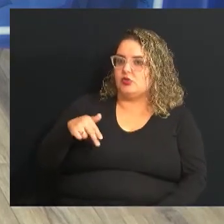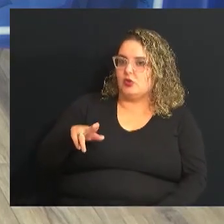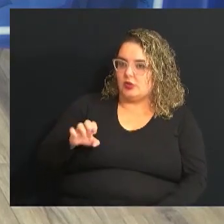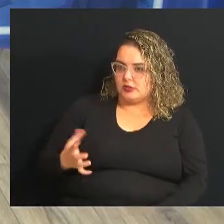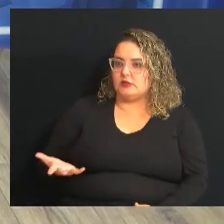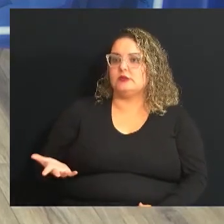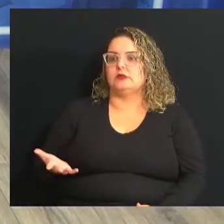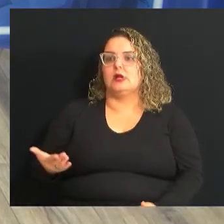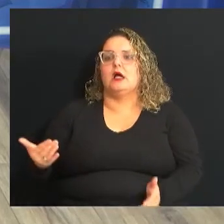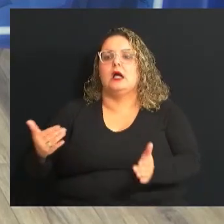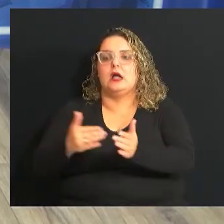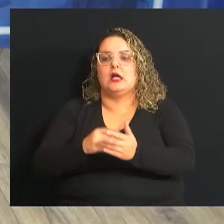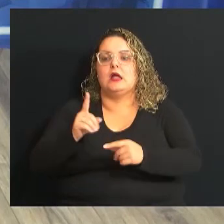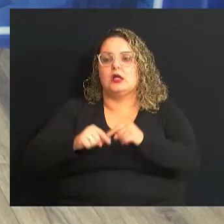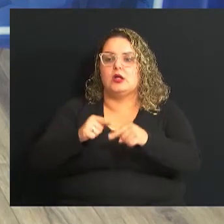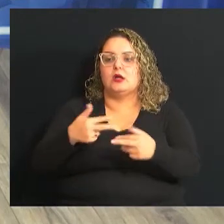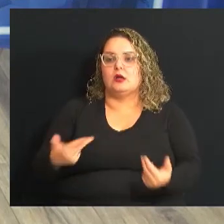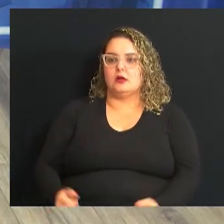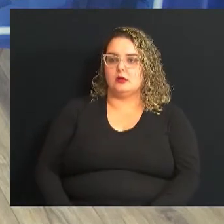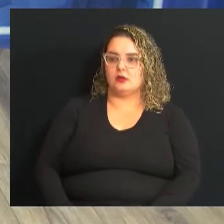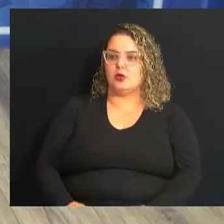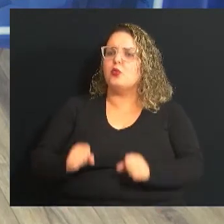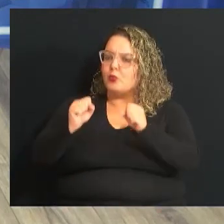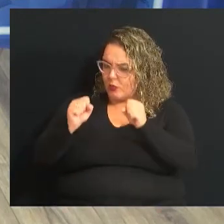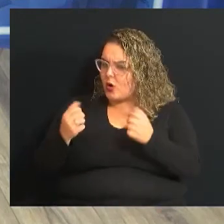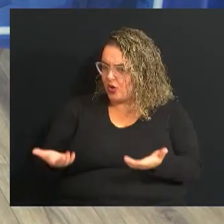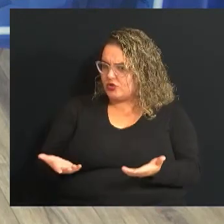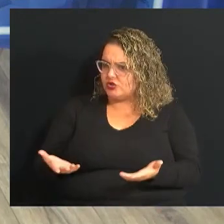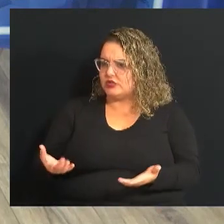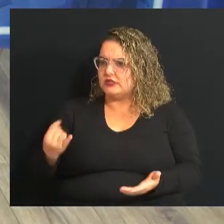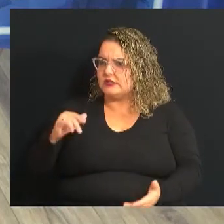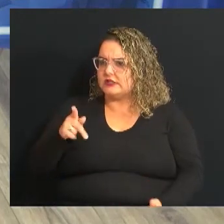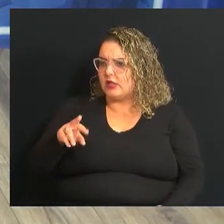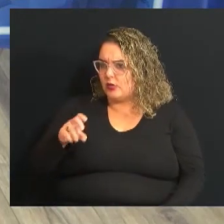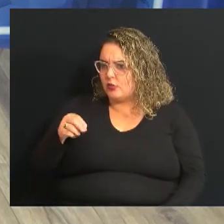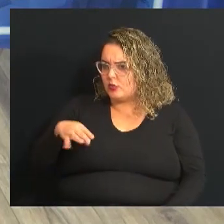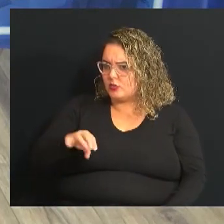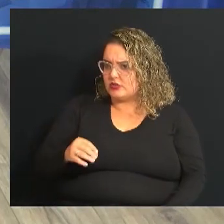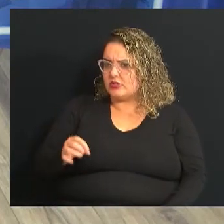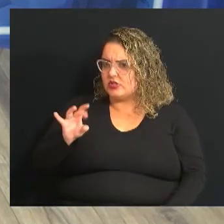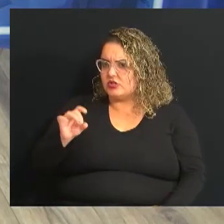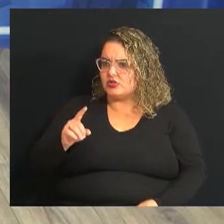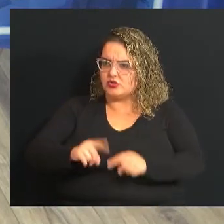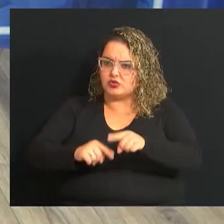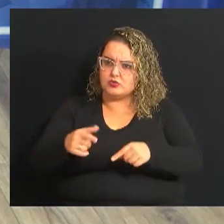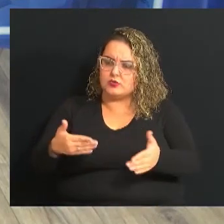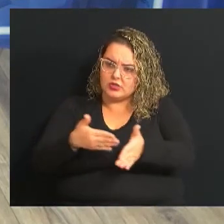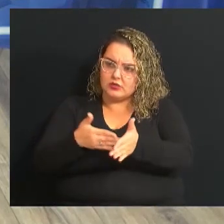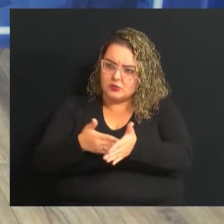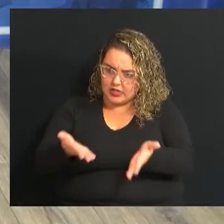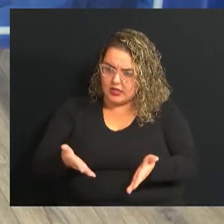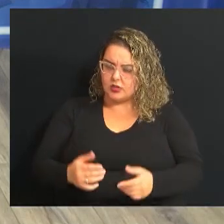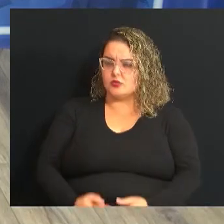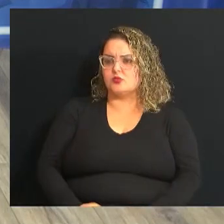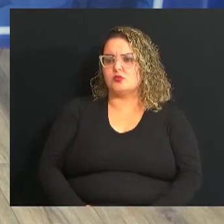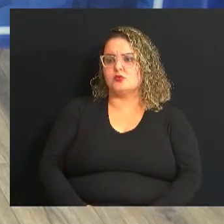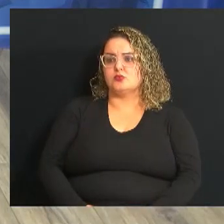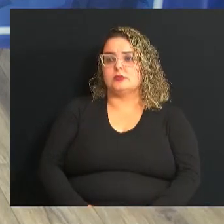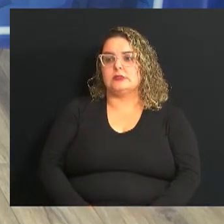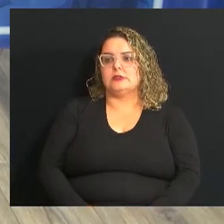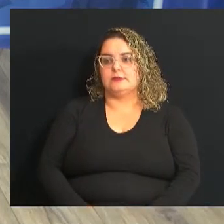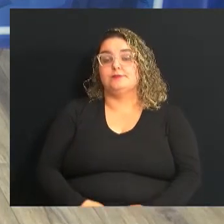Segundo a Secretaria Municipal de Saúde, mais de 75% das 55 pessoas internadas